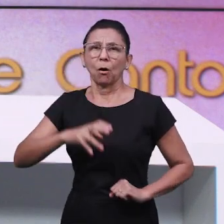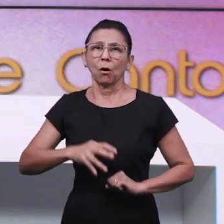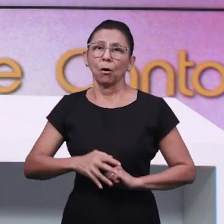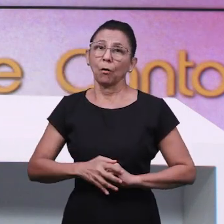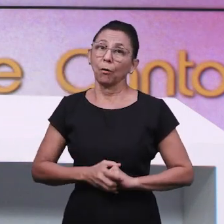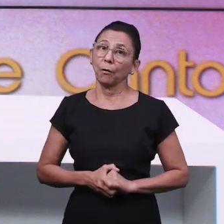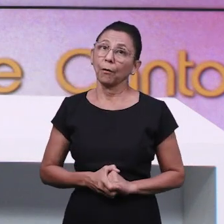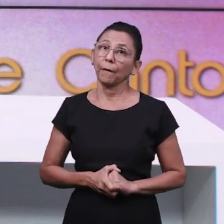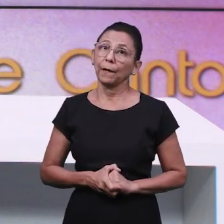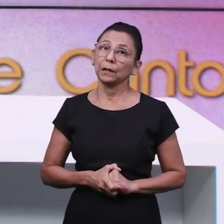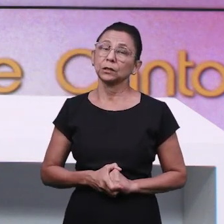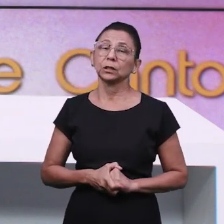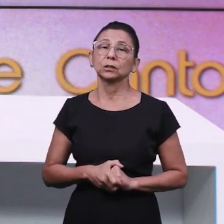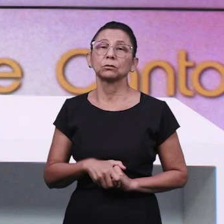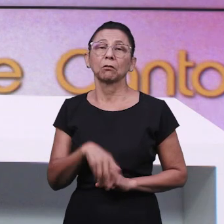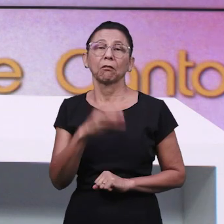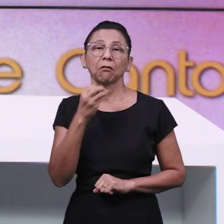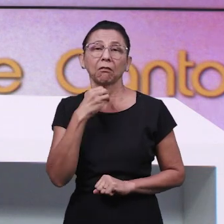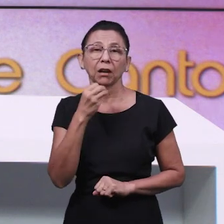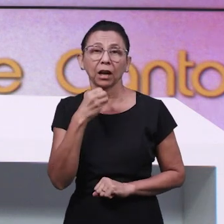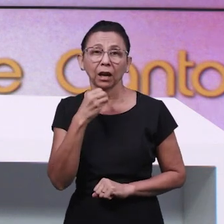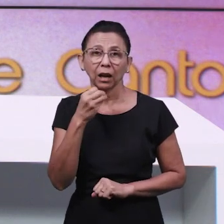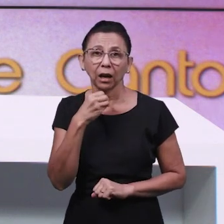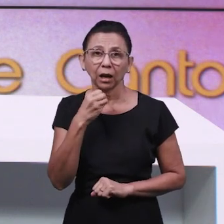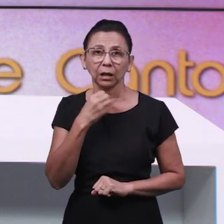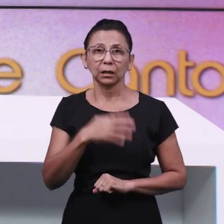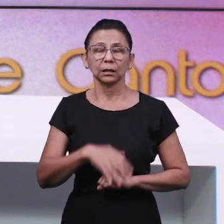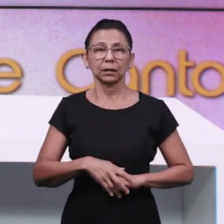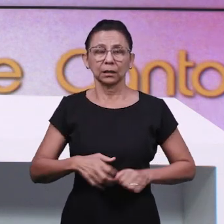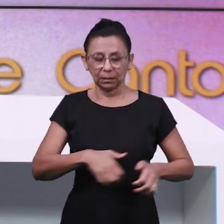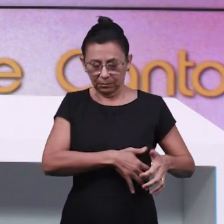estrutura muscular que está funcionando frouxa, sem